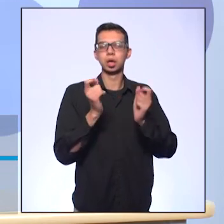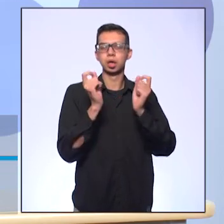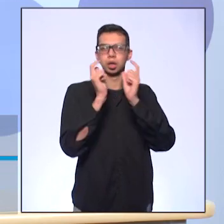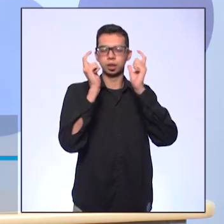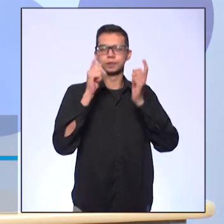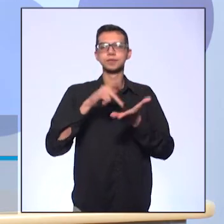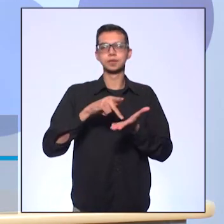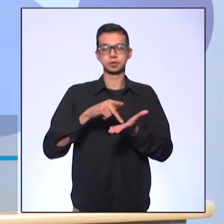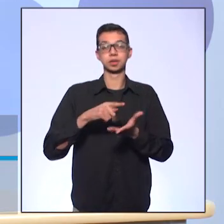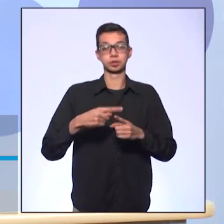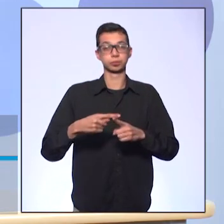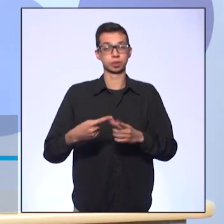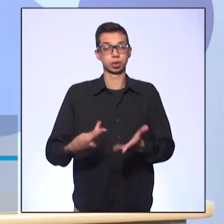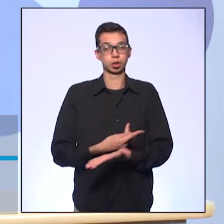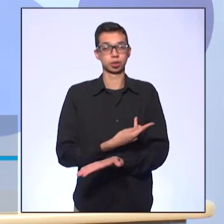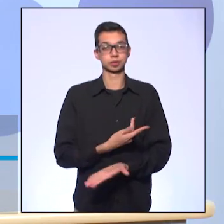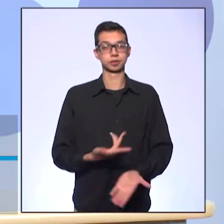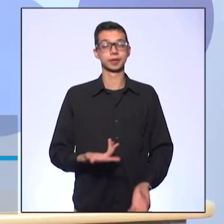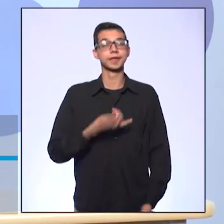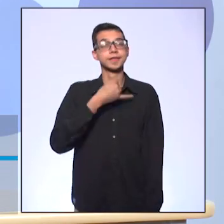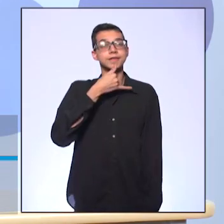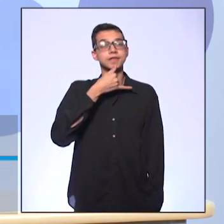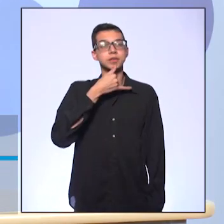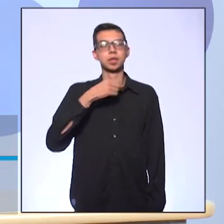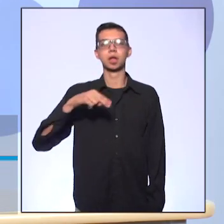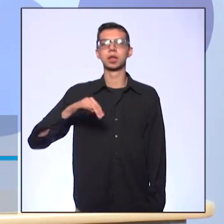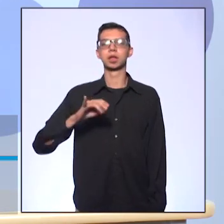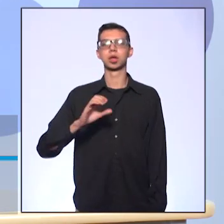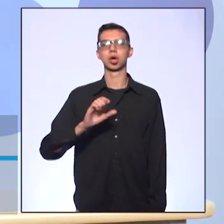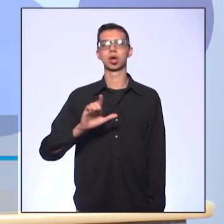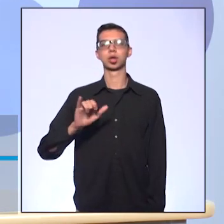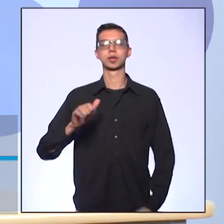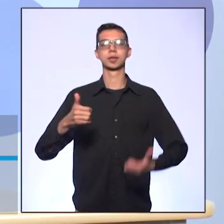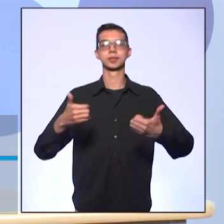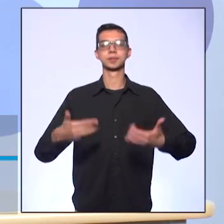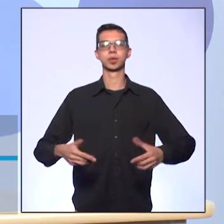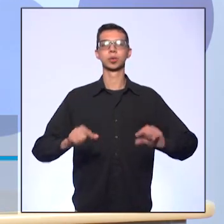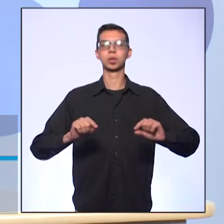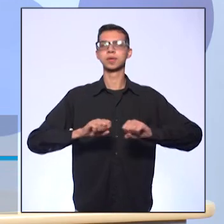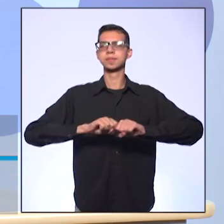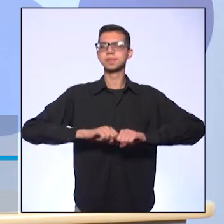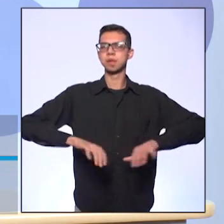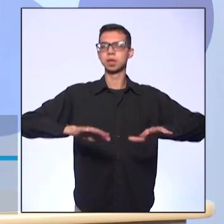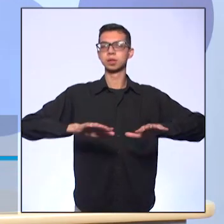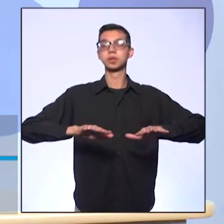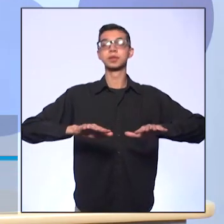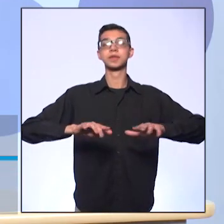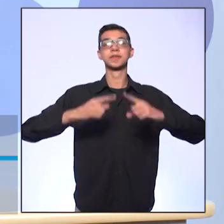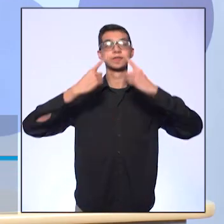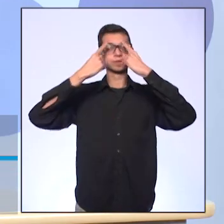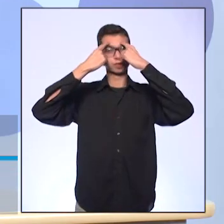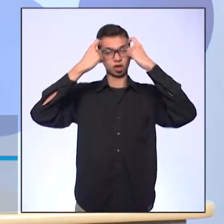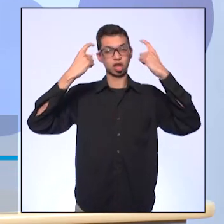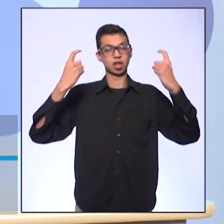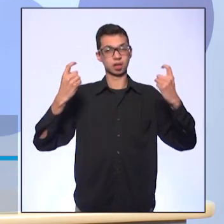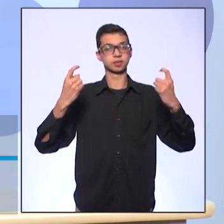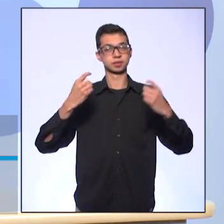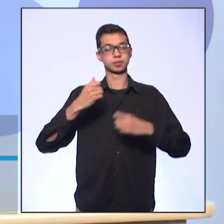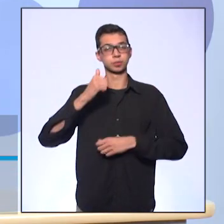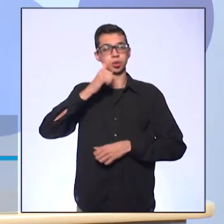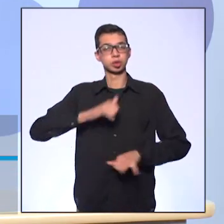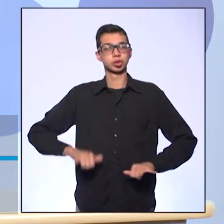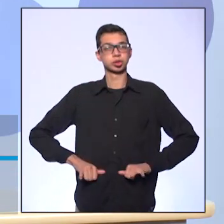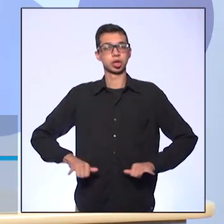realidade. A Nicole fala que a pandemia da violência contra as mulheres e o que pode acontecer. E a Maria, ela comenta assim que